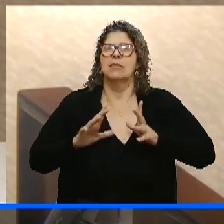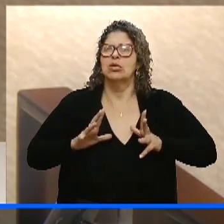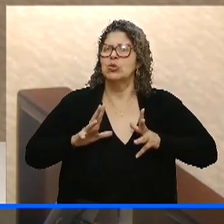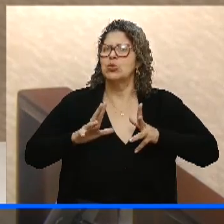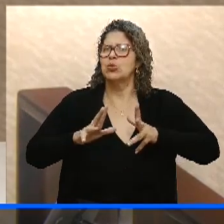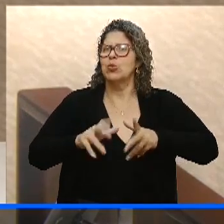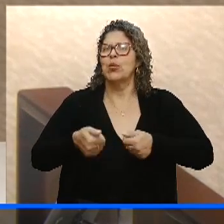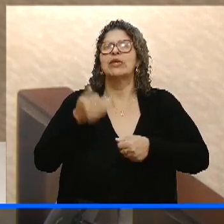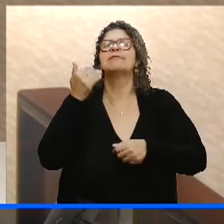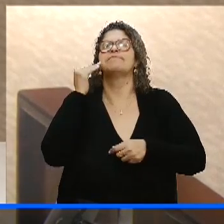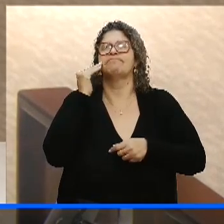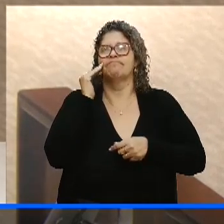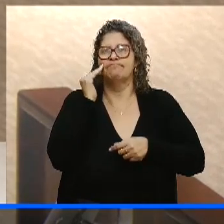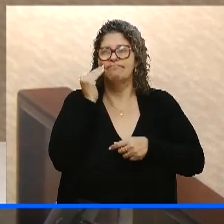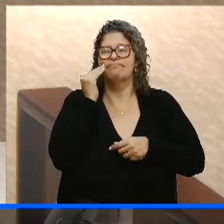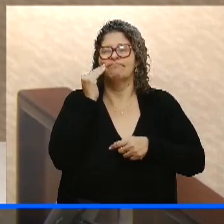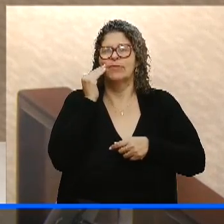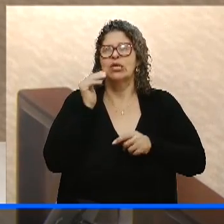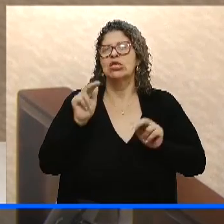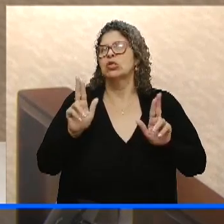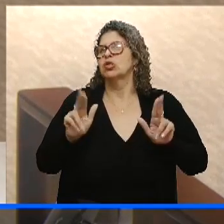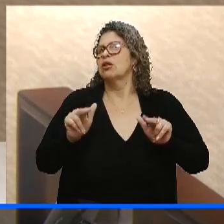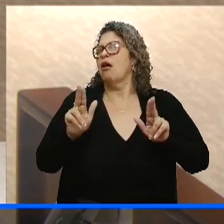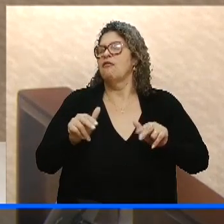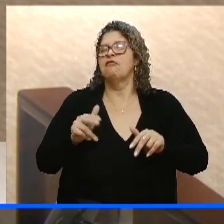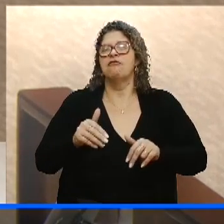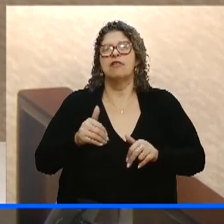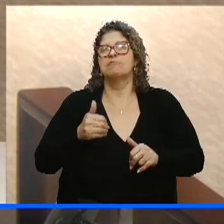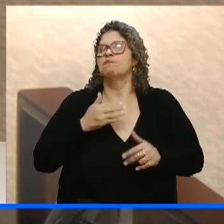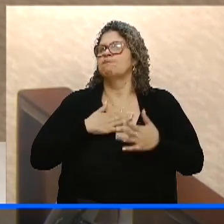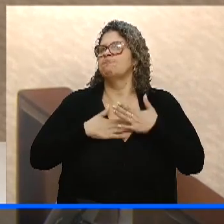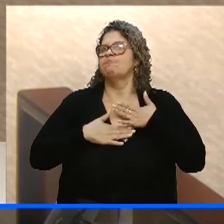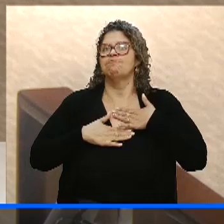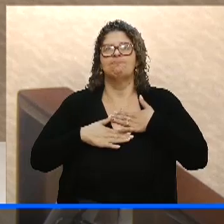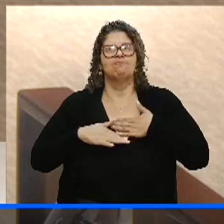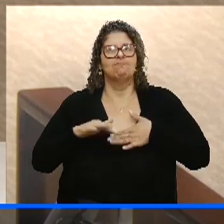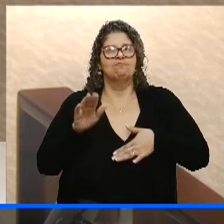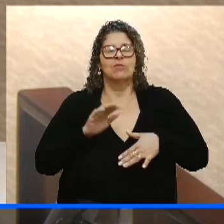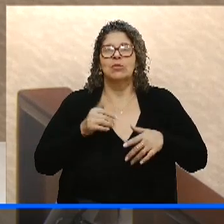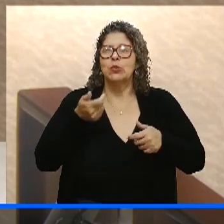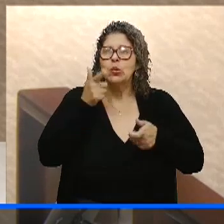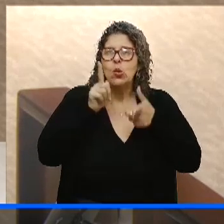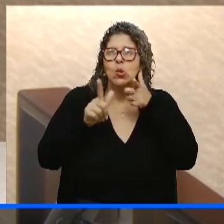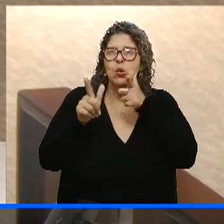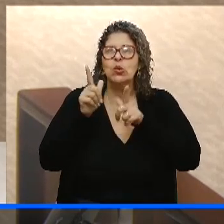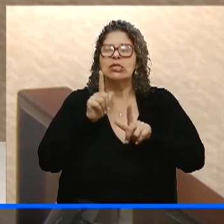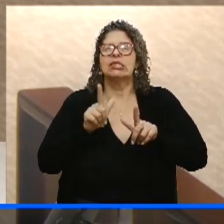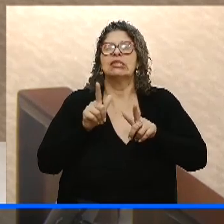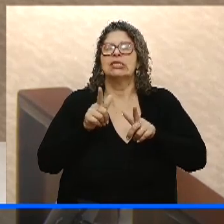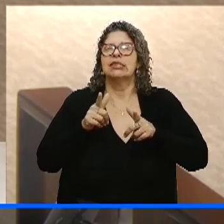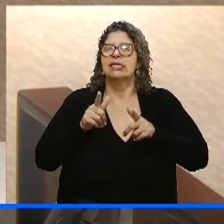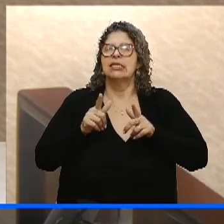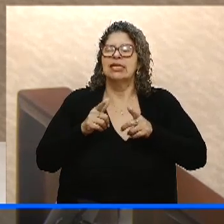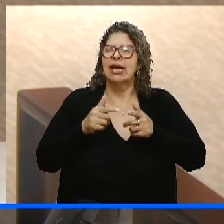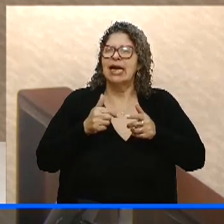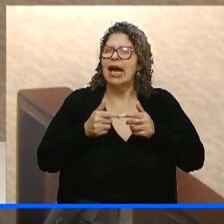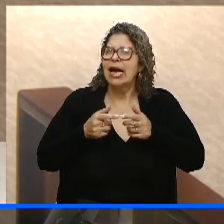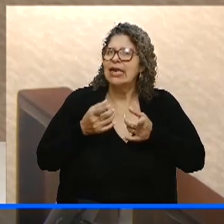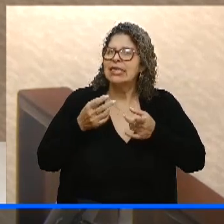entenderem que não descansaremos enquanto cada centímetro da br 116